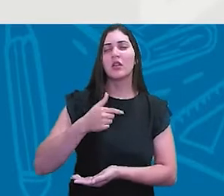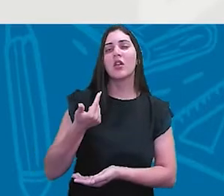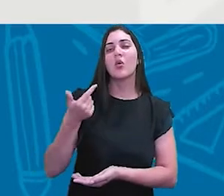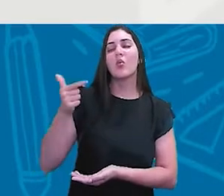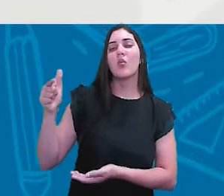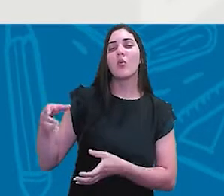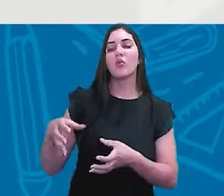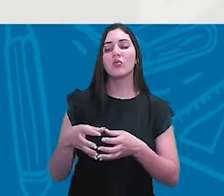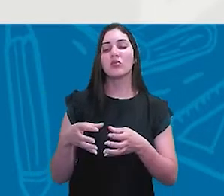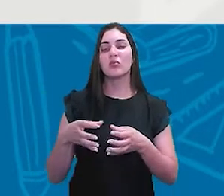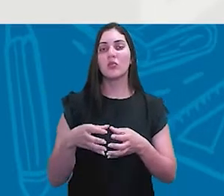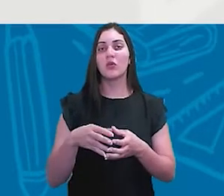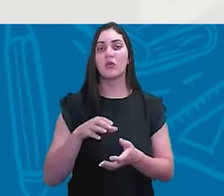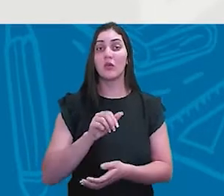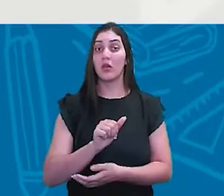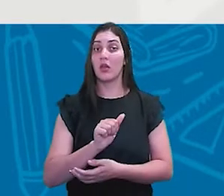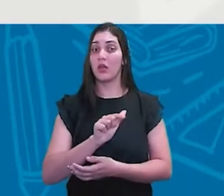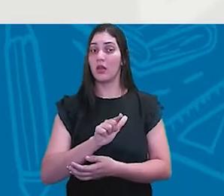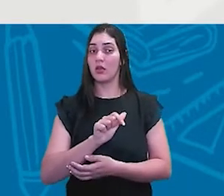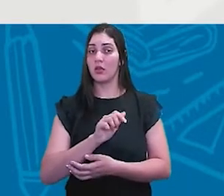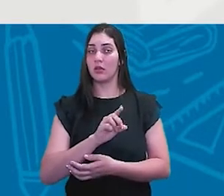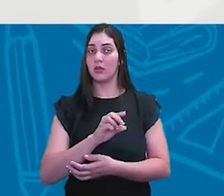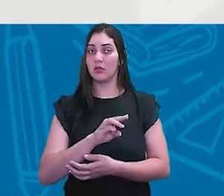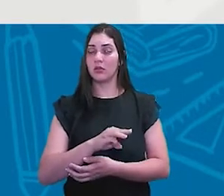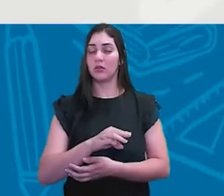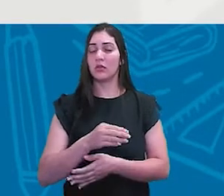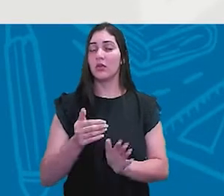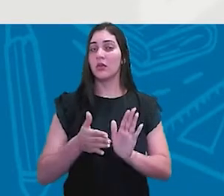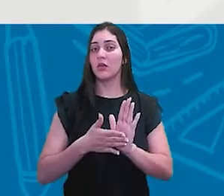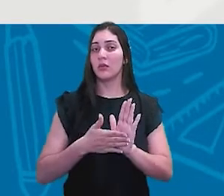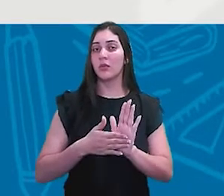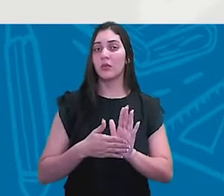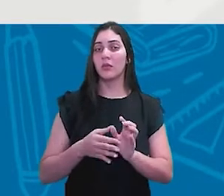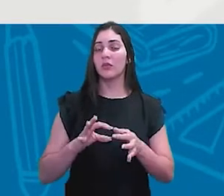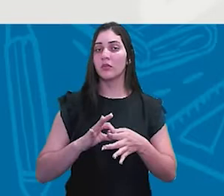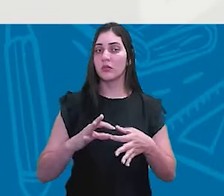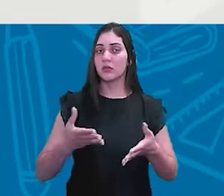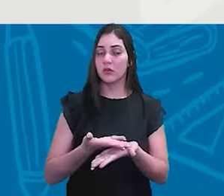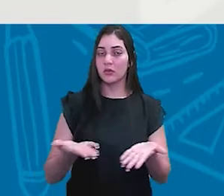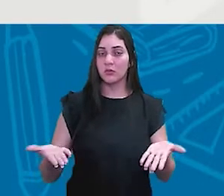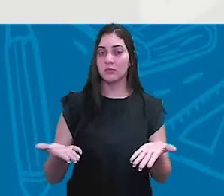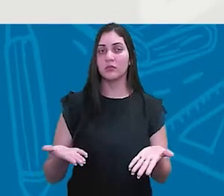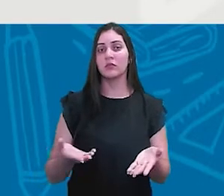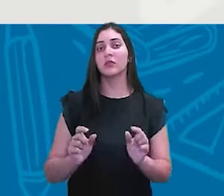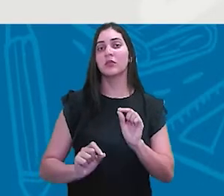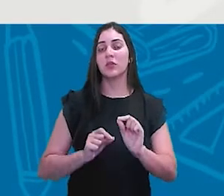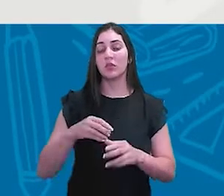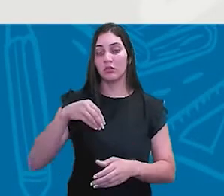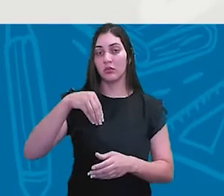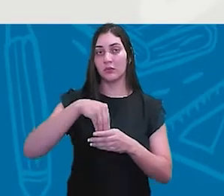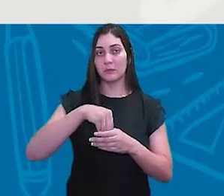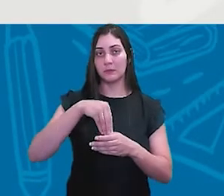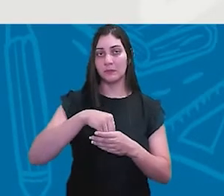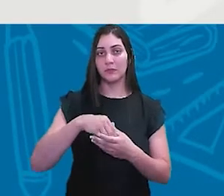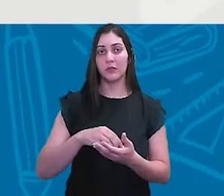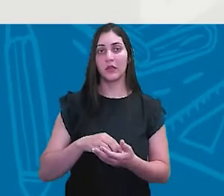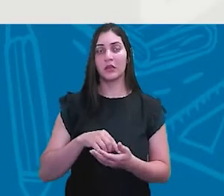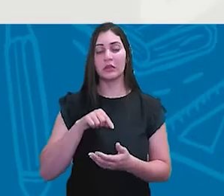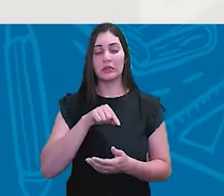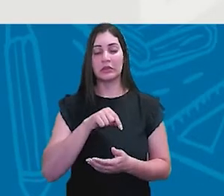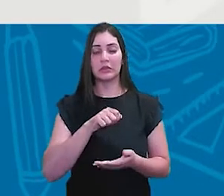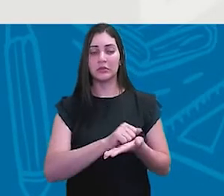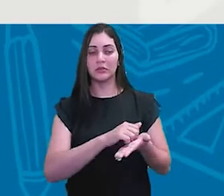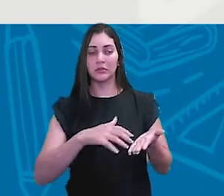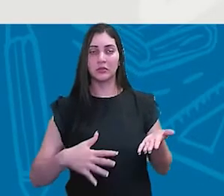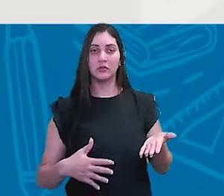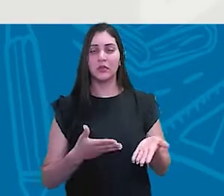a ALADI. Então, é uma proposta que a gente deixa aqui para vocês, né, dentro dessa atividade,